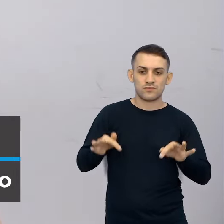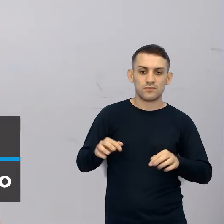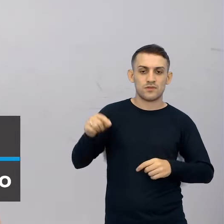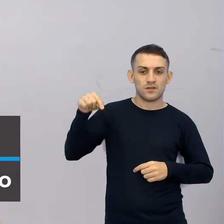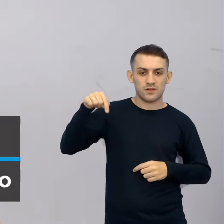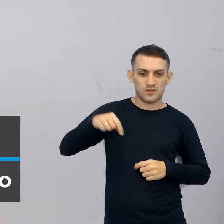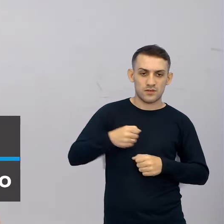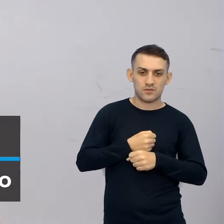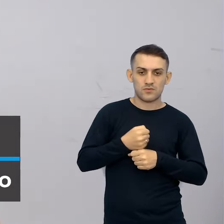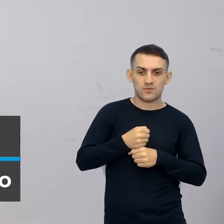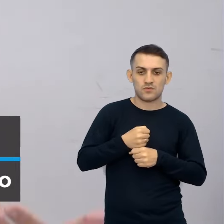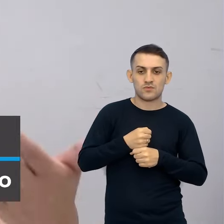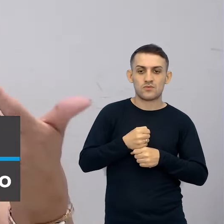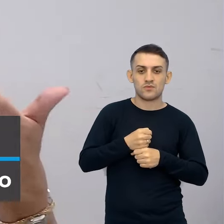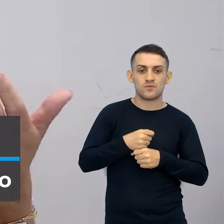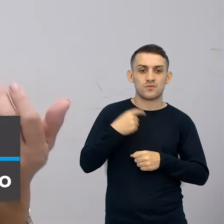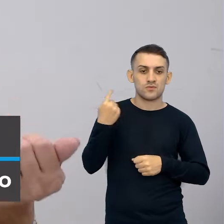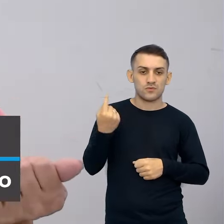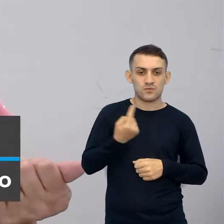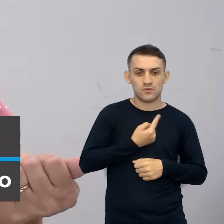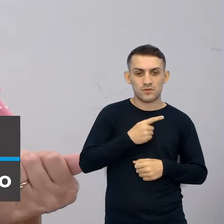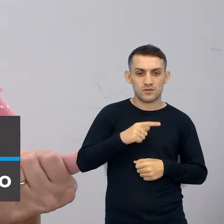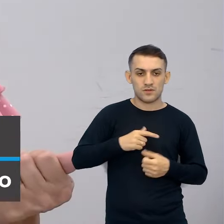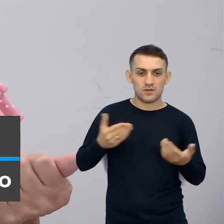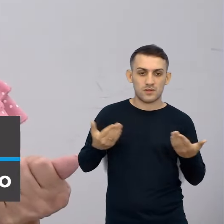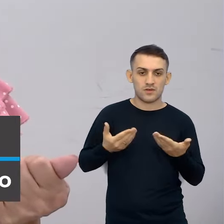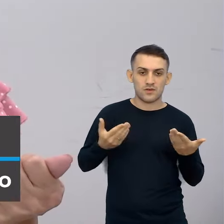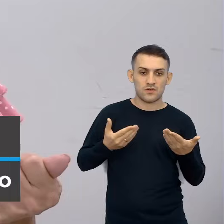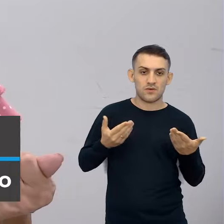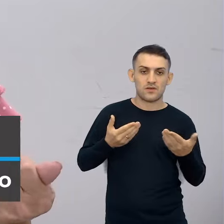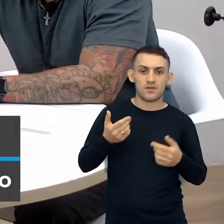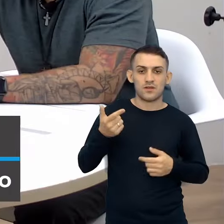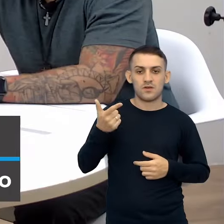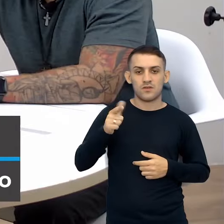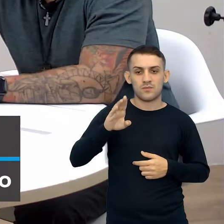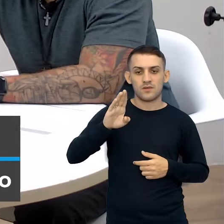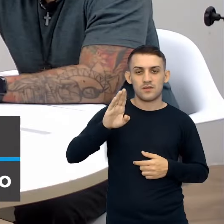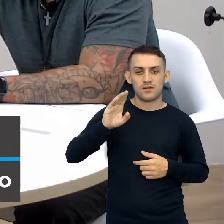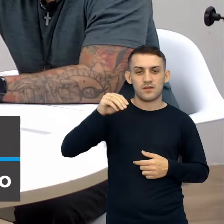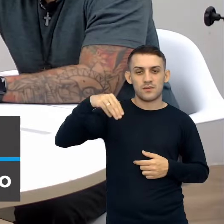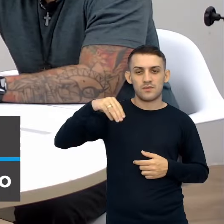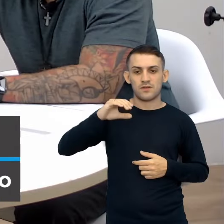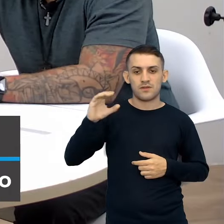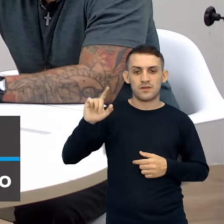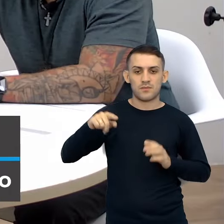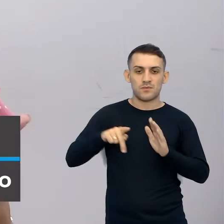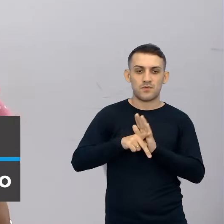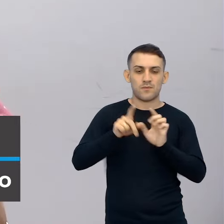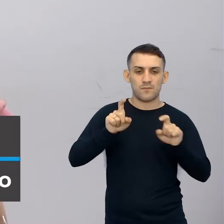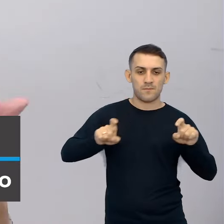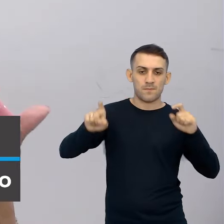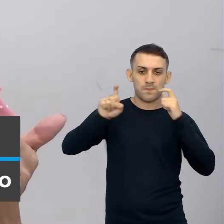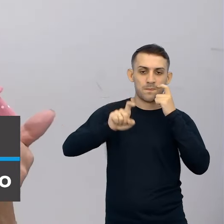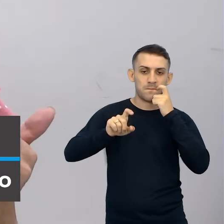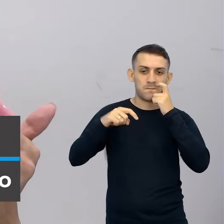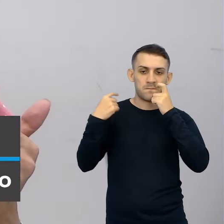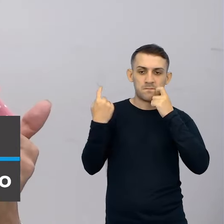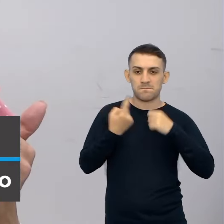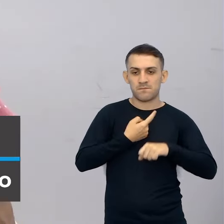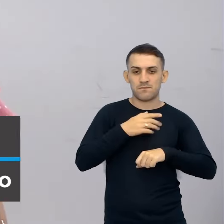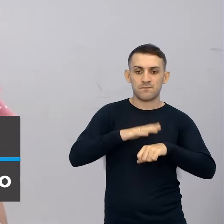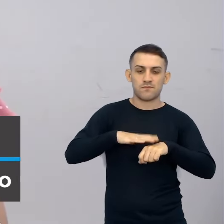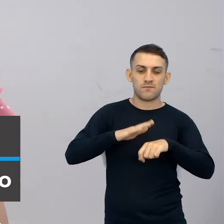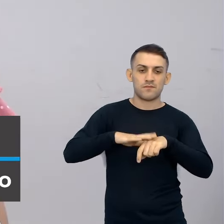com os anos iniciais, e a gente tem agora a BNCC, chama de computação, né? Então, veja só, a gente está fazendo